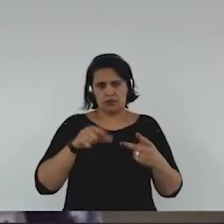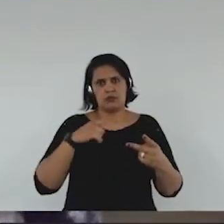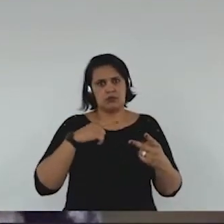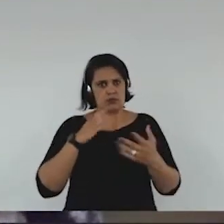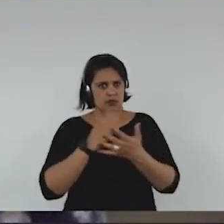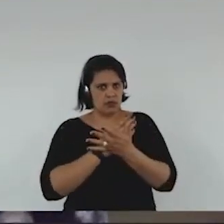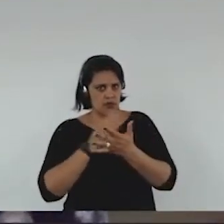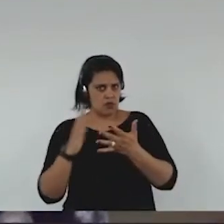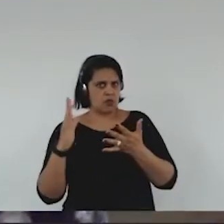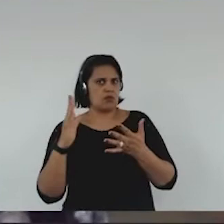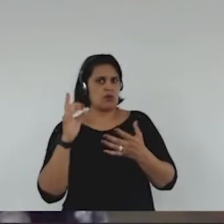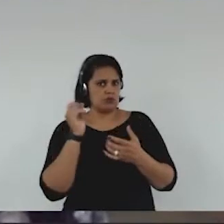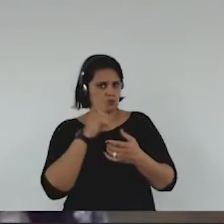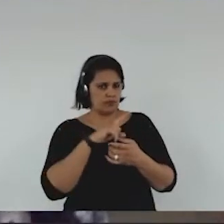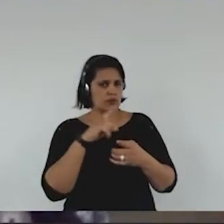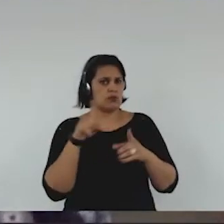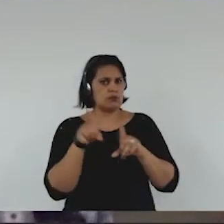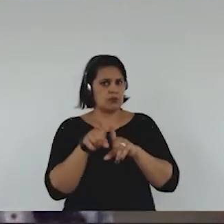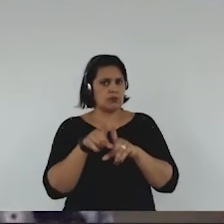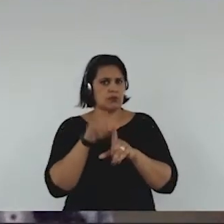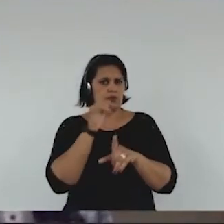na oitiva de testemunhas,